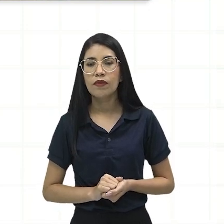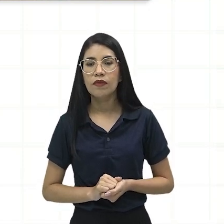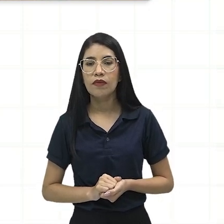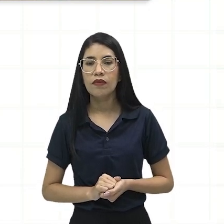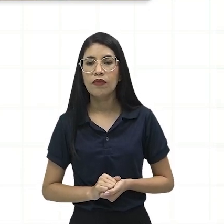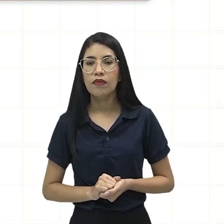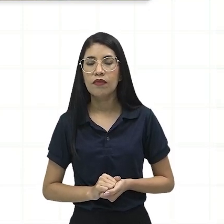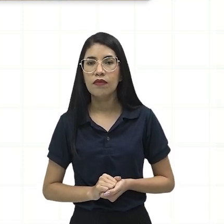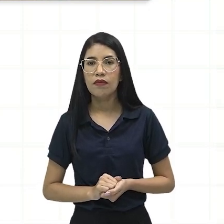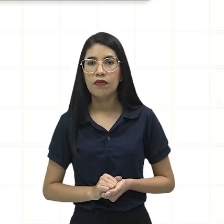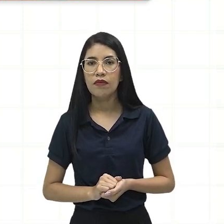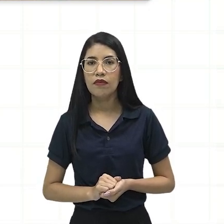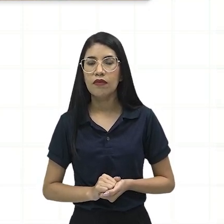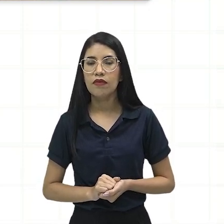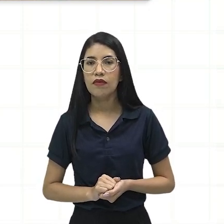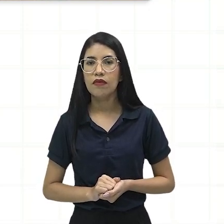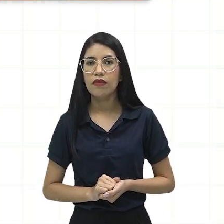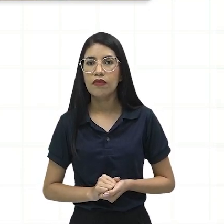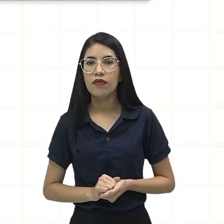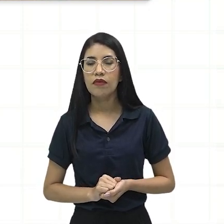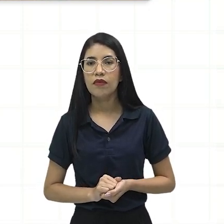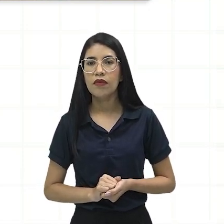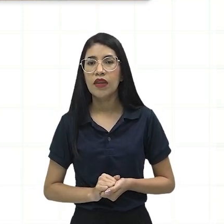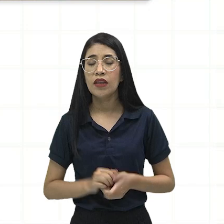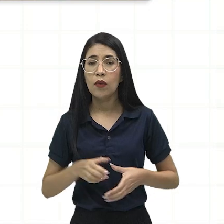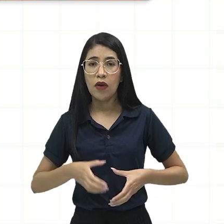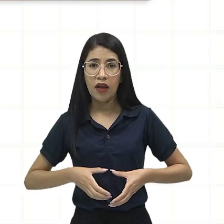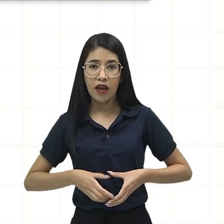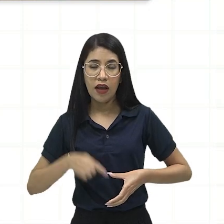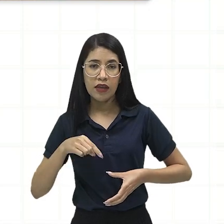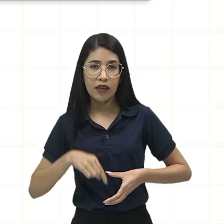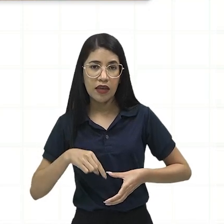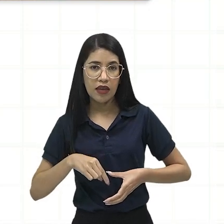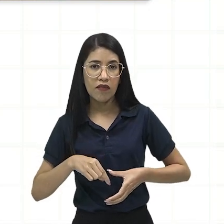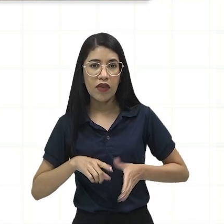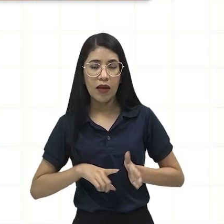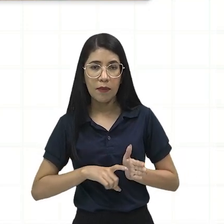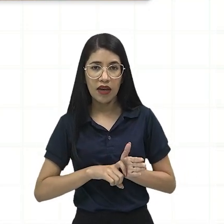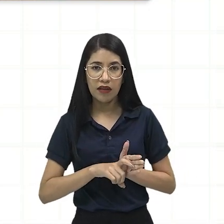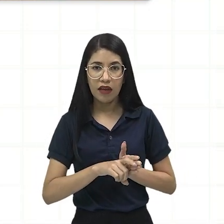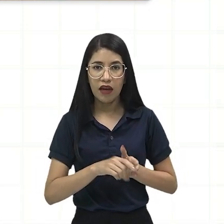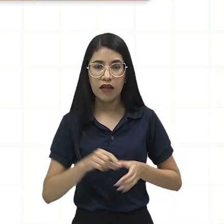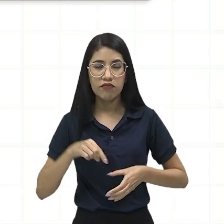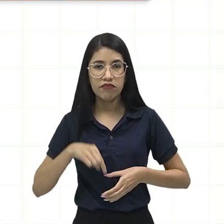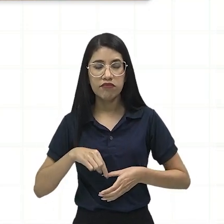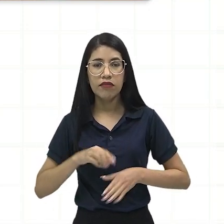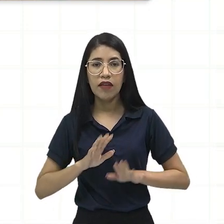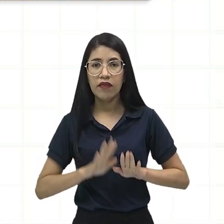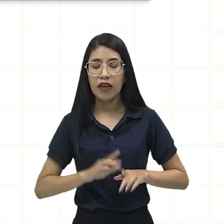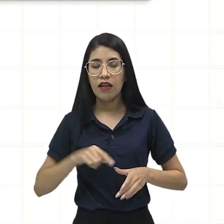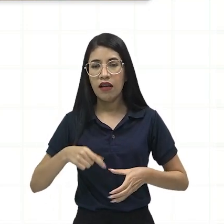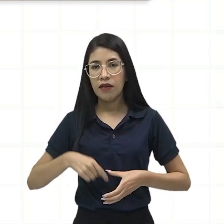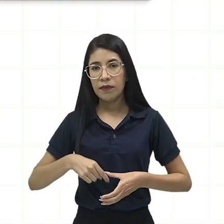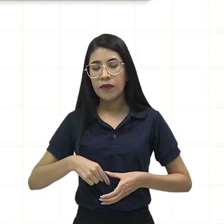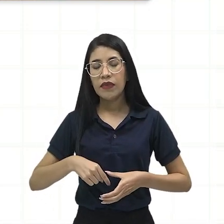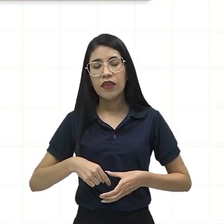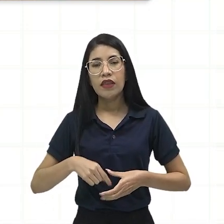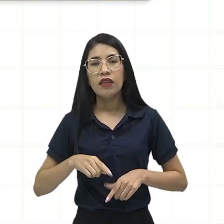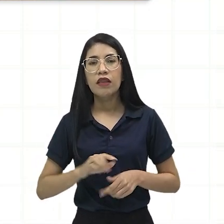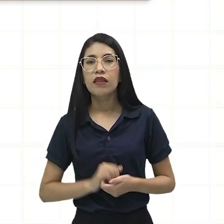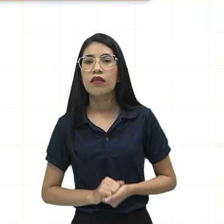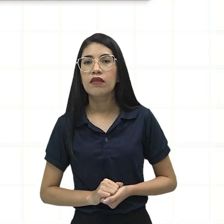no aparelho reprodutor feminino. Então vai se alojar aí a bactéria, a colônia de bactérias, vai